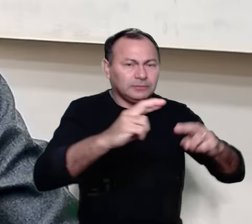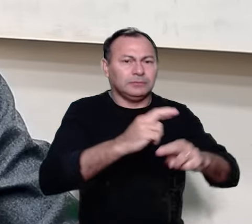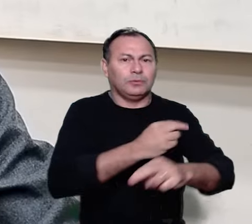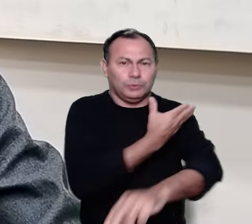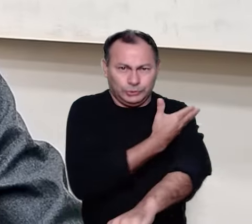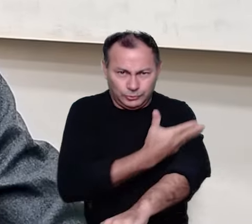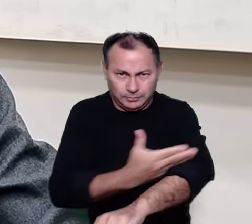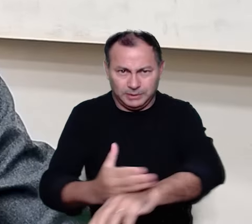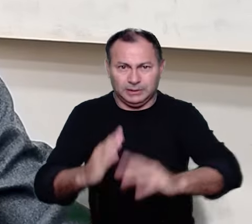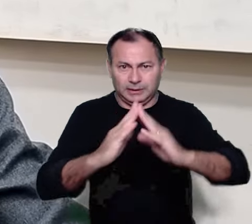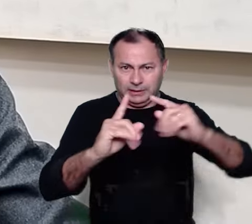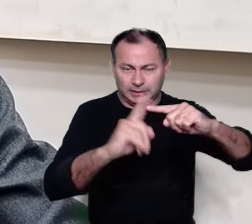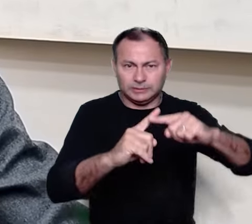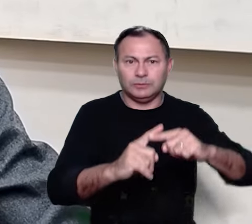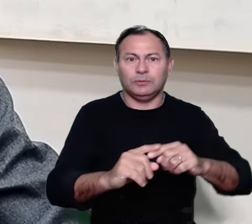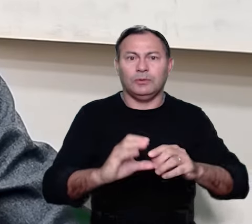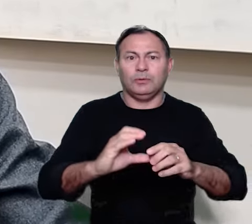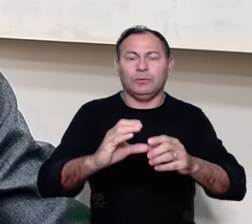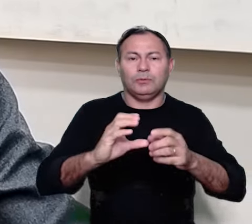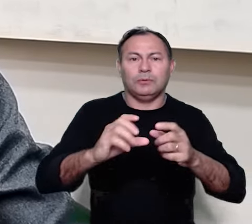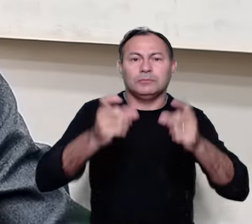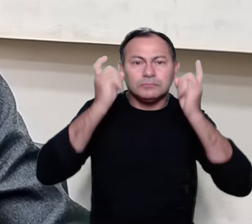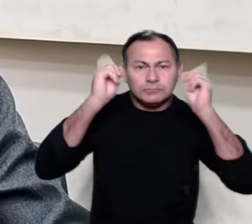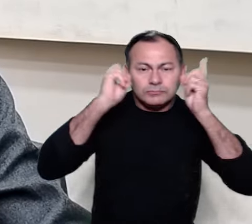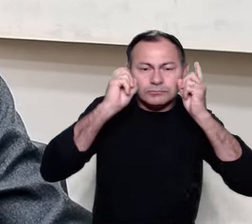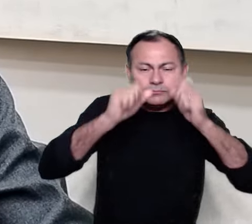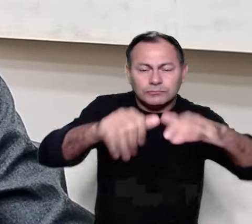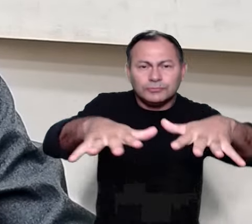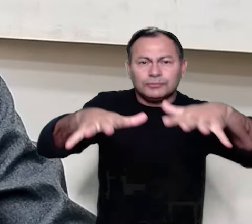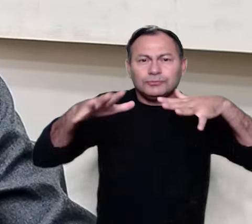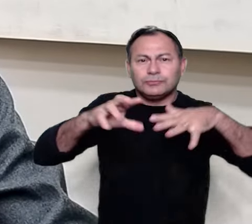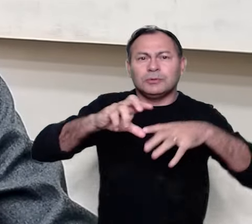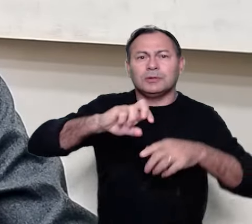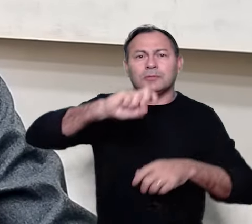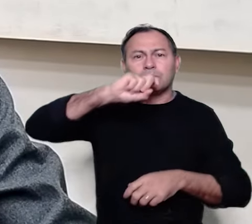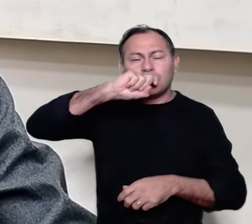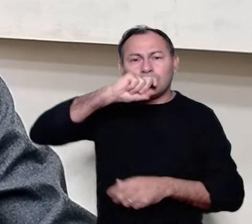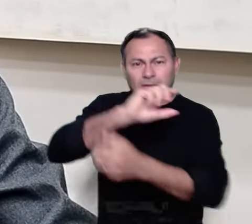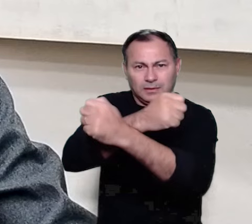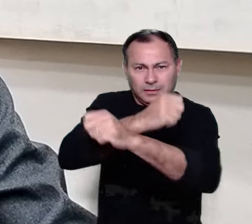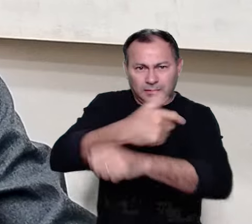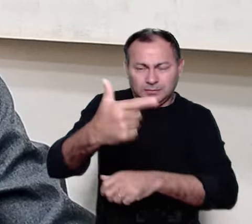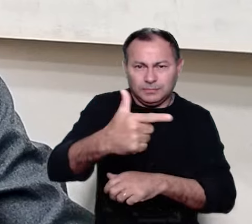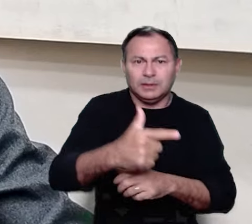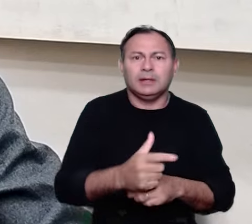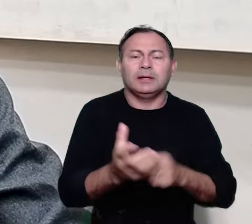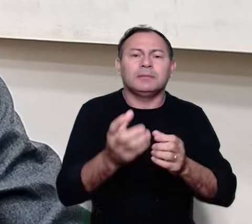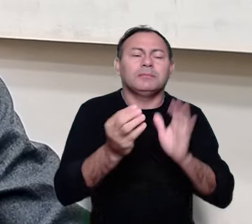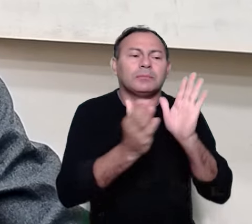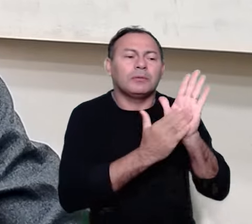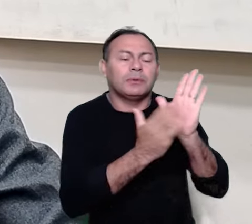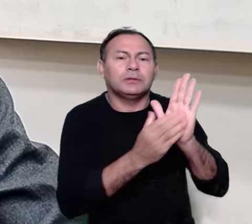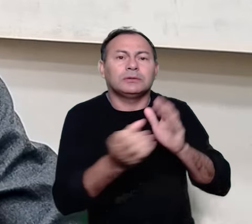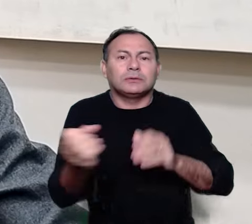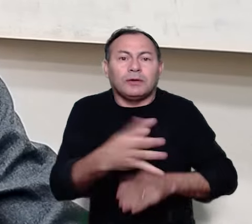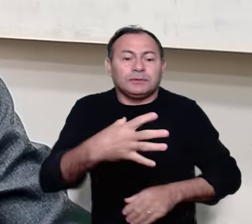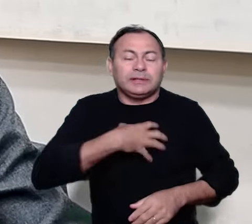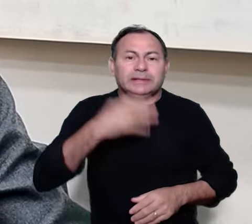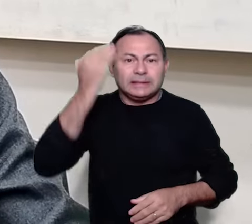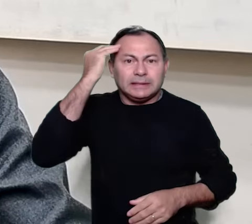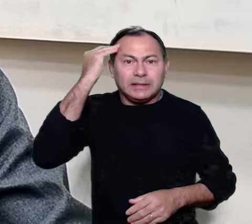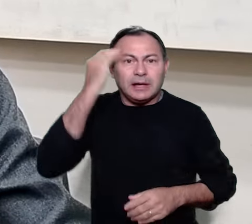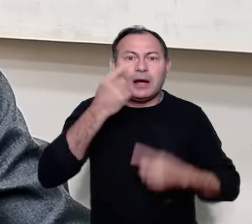a tradição, o Conselho Vaticano II propõe uma nova maneira de entender a música litúrgica.